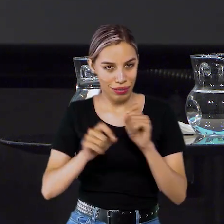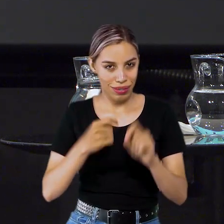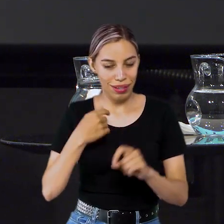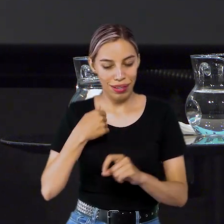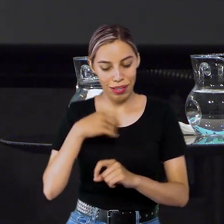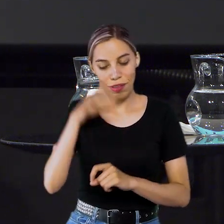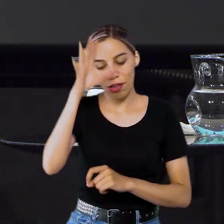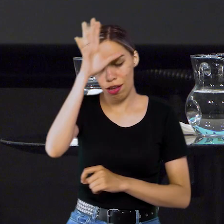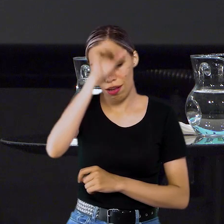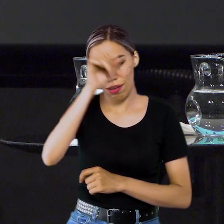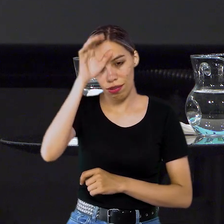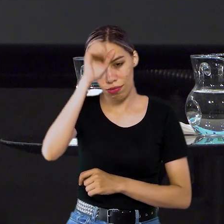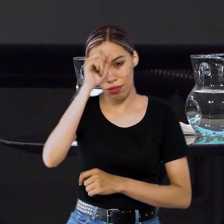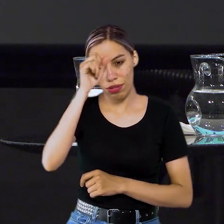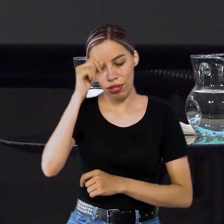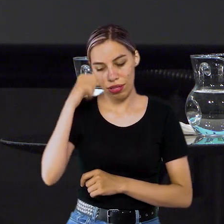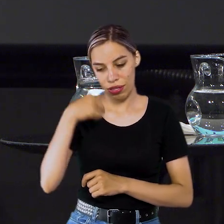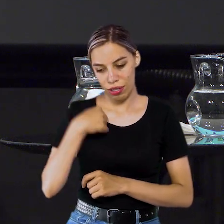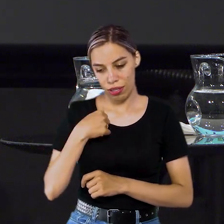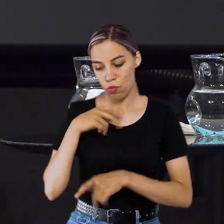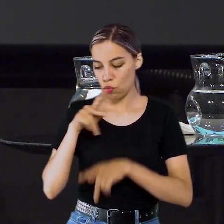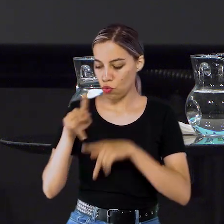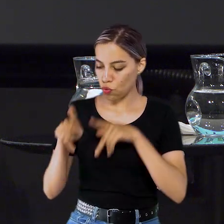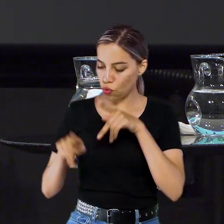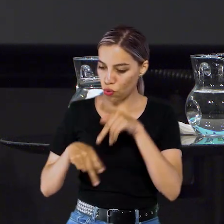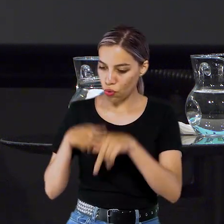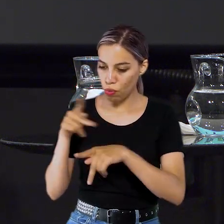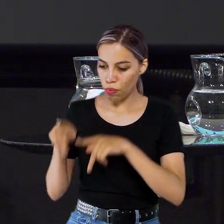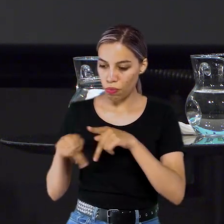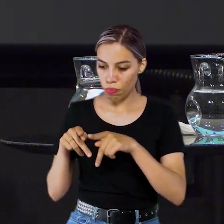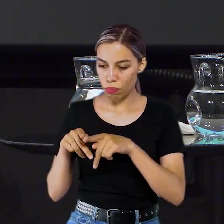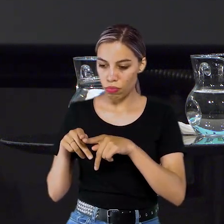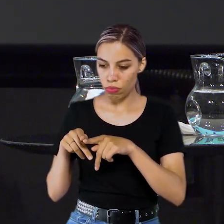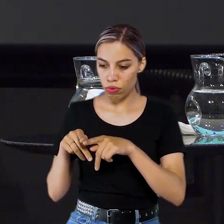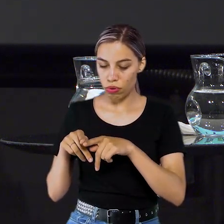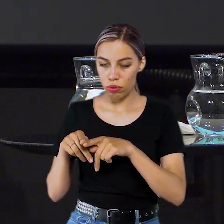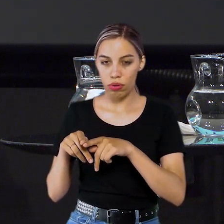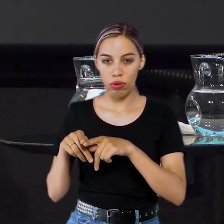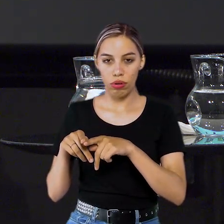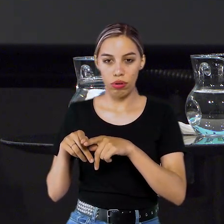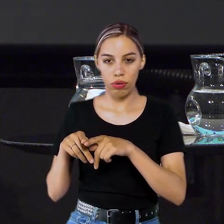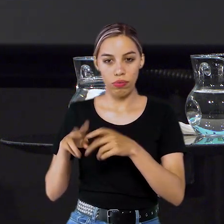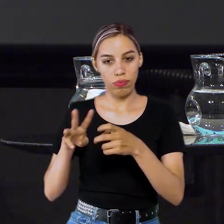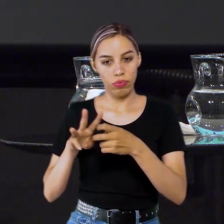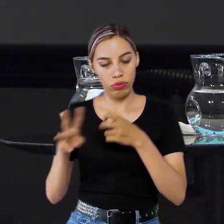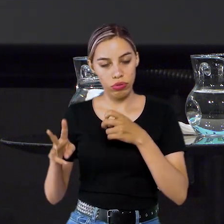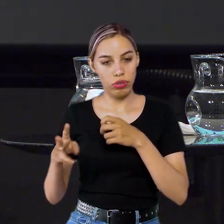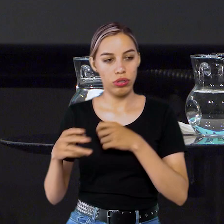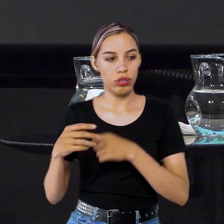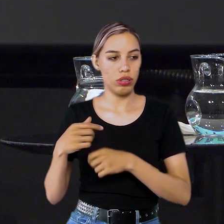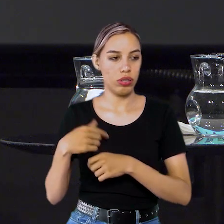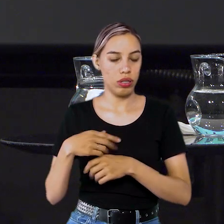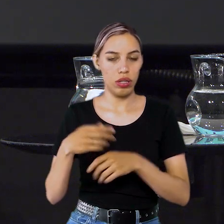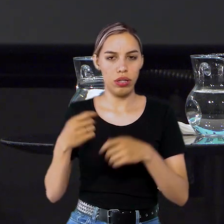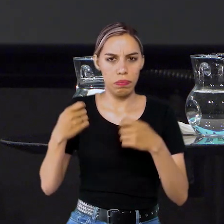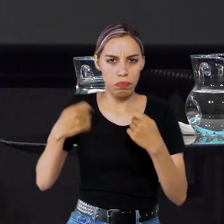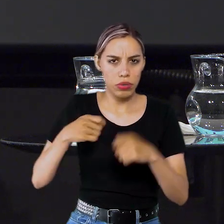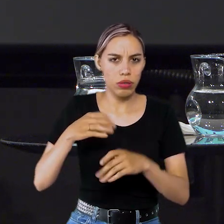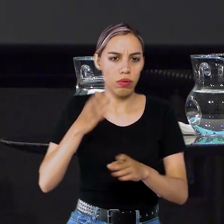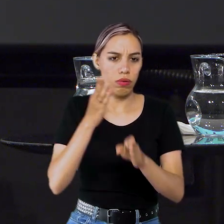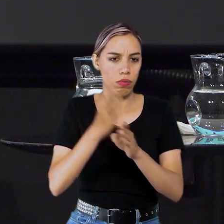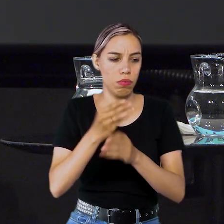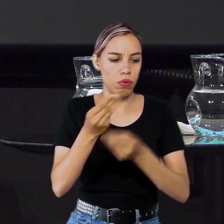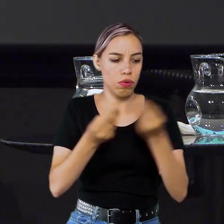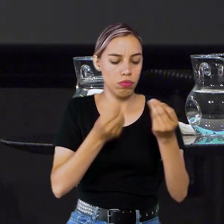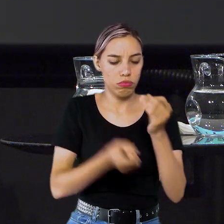pelo Juruá, e também sou Guarani, tem que aprender como que surgiu os seres humanos, as florestas, as plantas, os